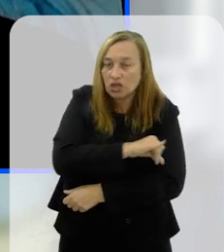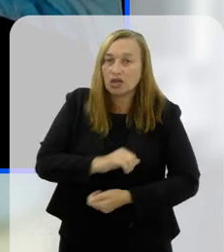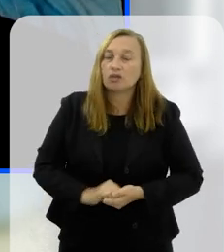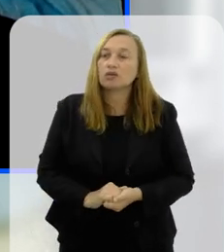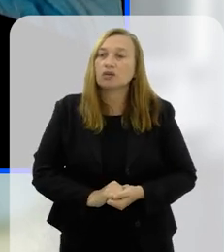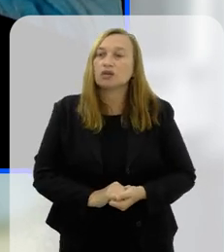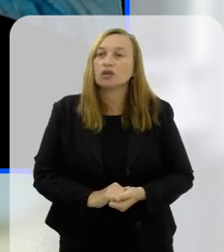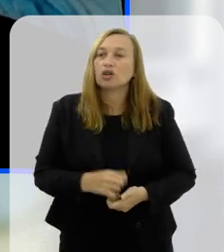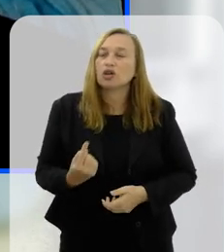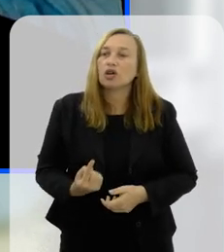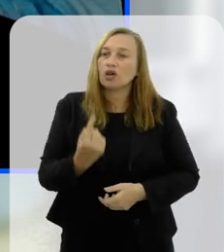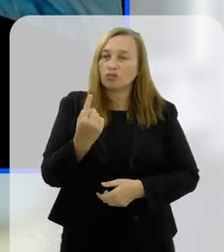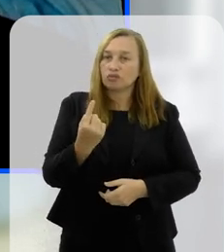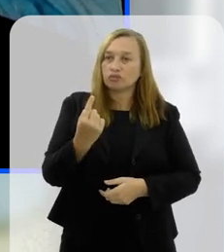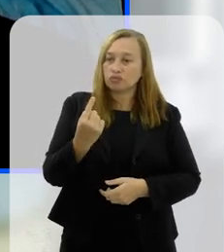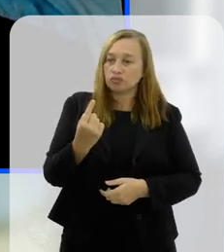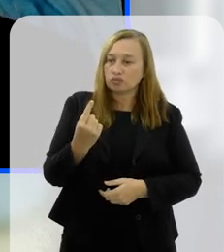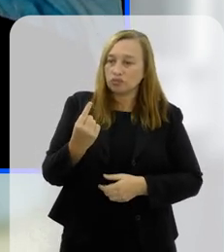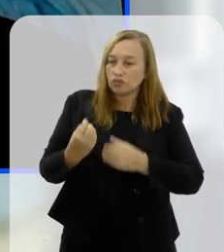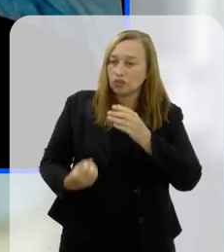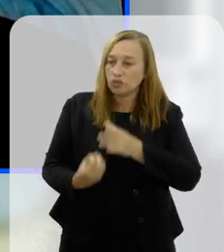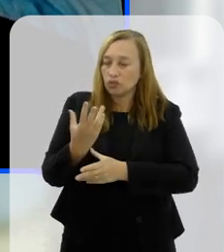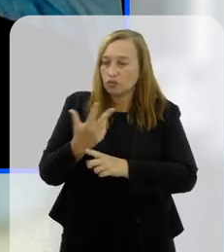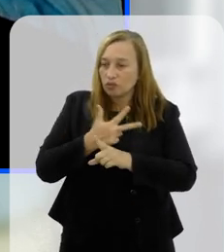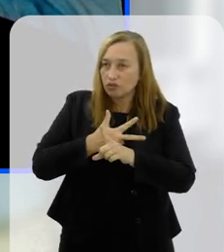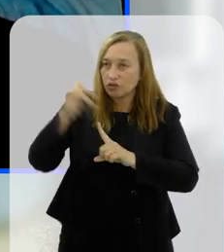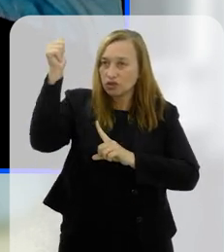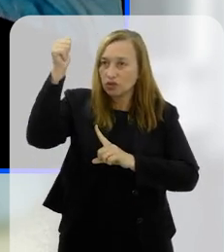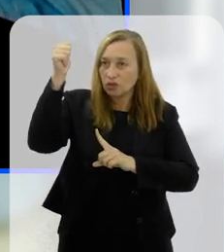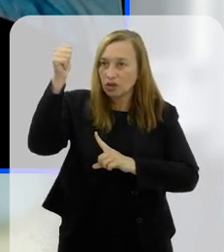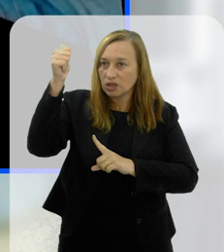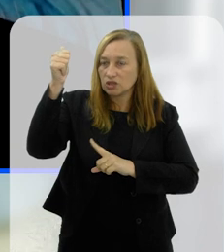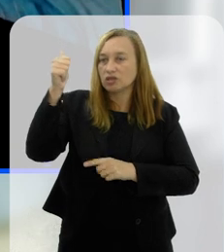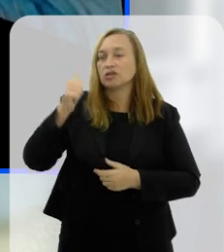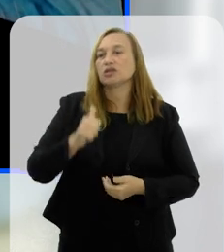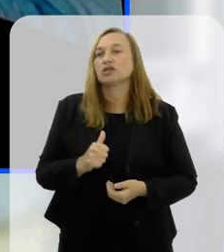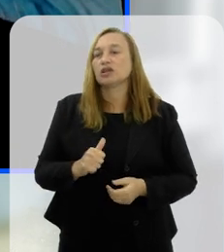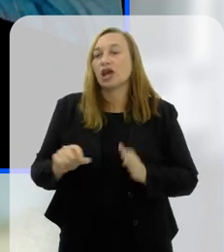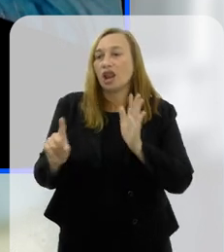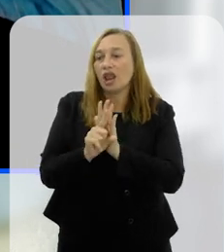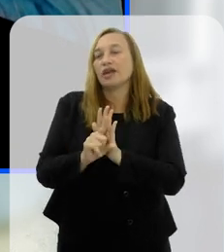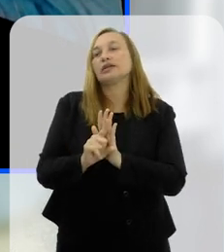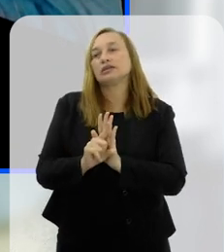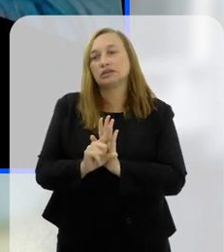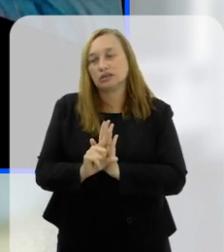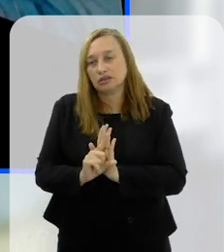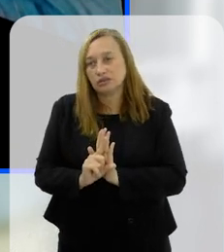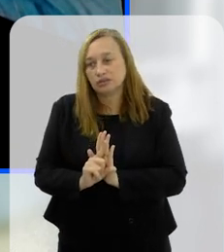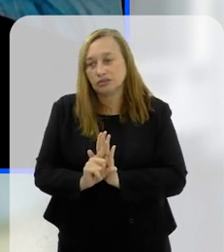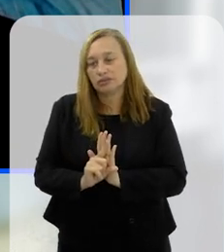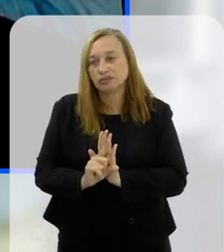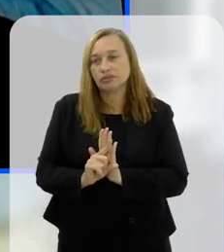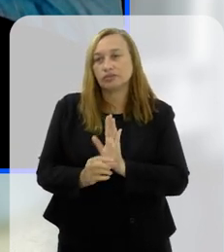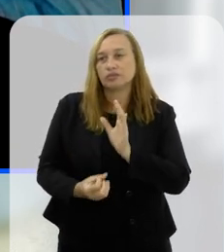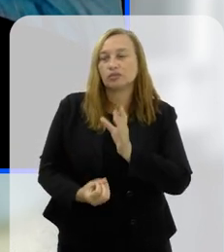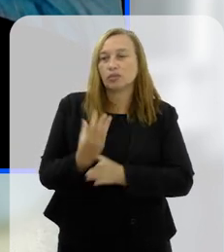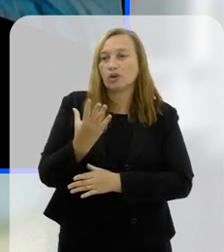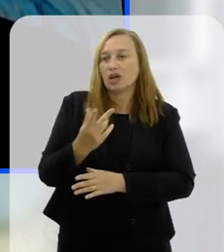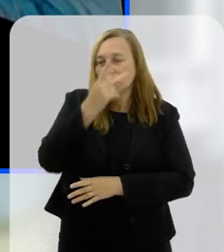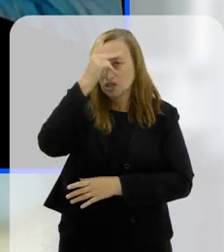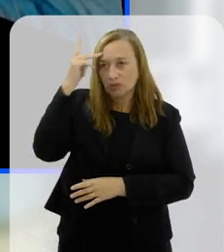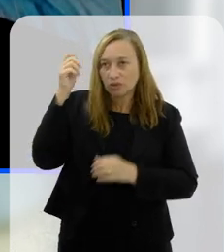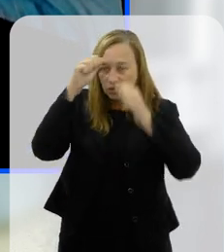Janeiro ele é um do um dos Campeões em em gerar leis eh